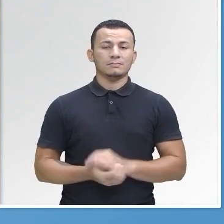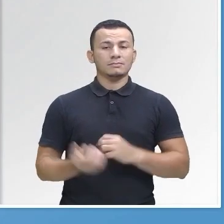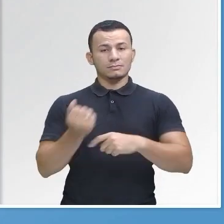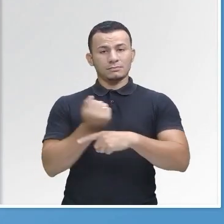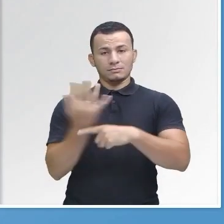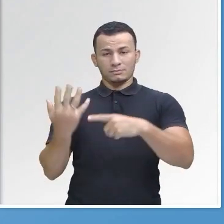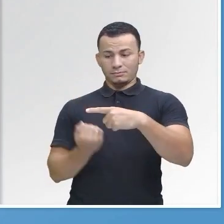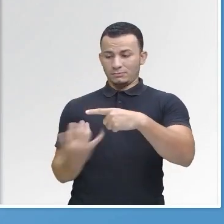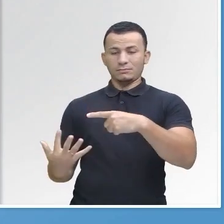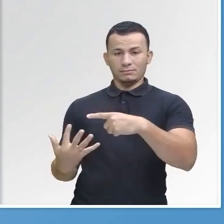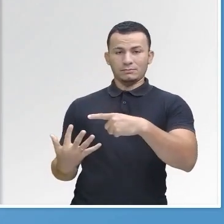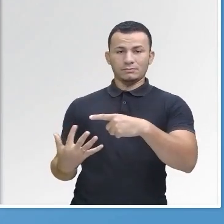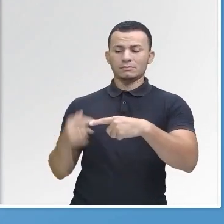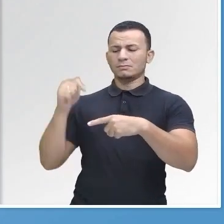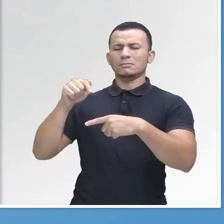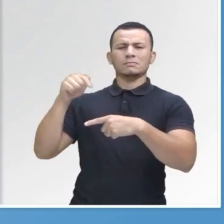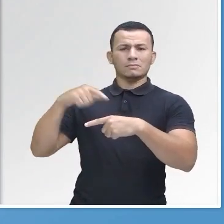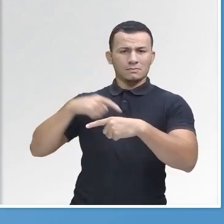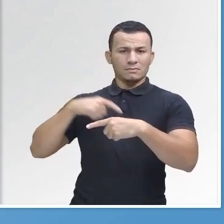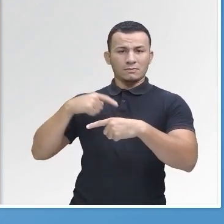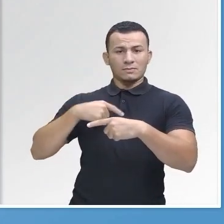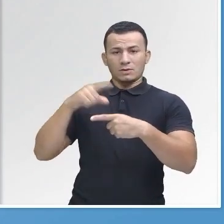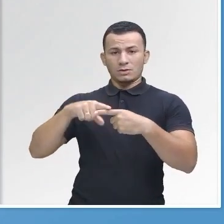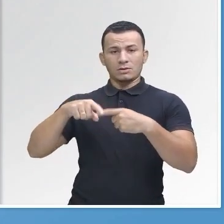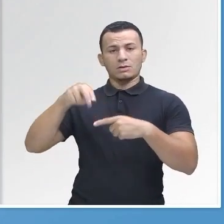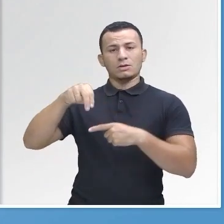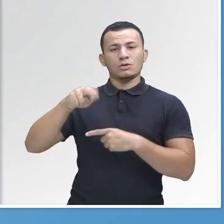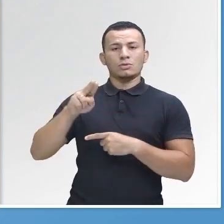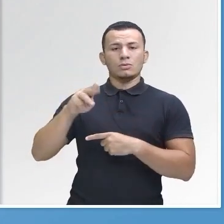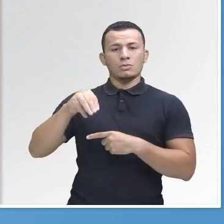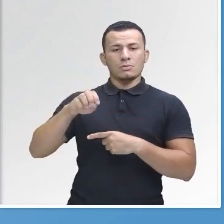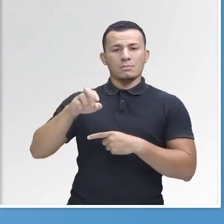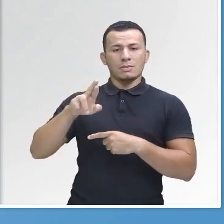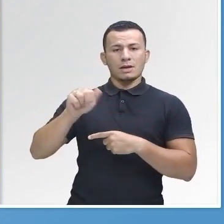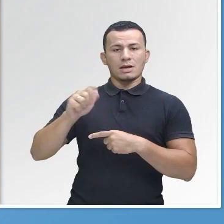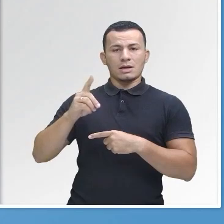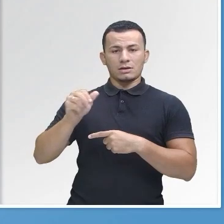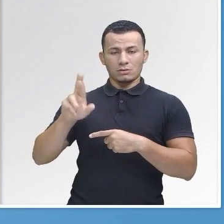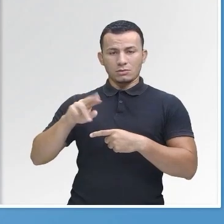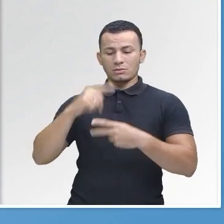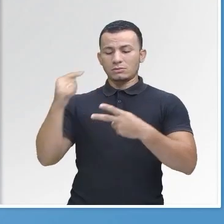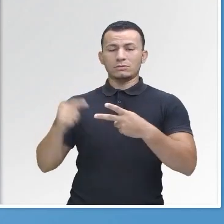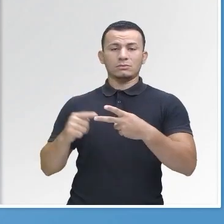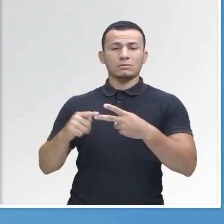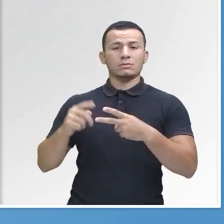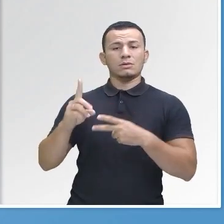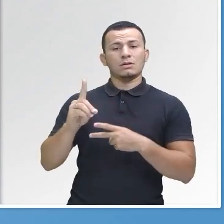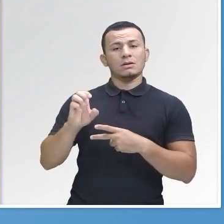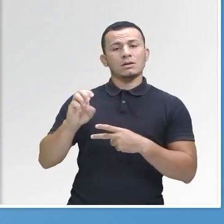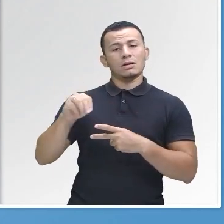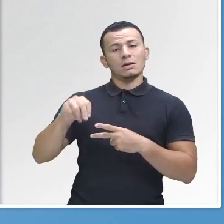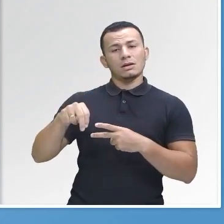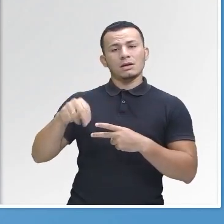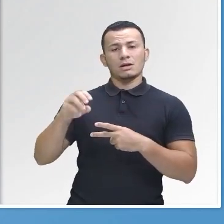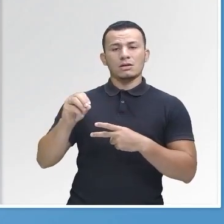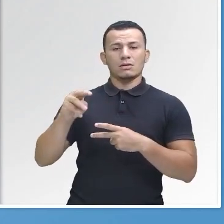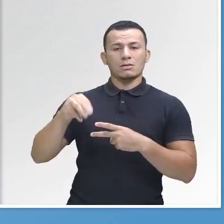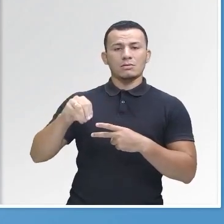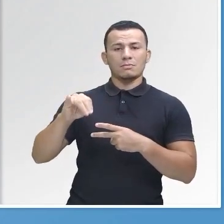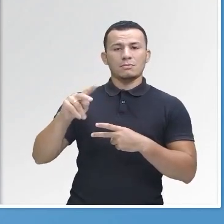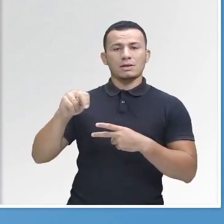Frações. A fração é composta por um numerador e um denominador. Professor, mas eu estou vendo aí apenas